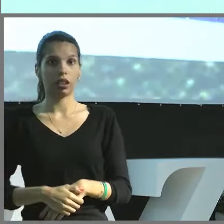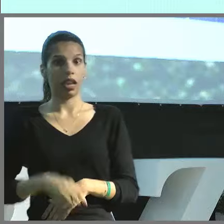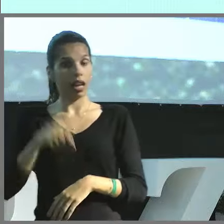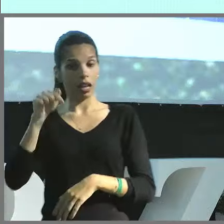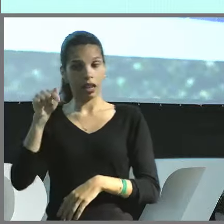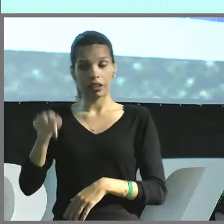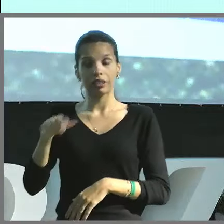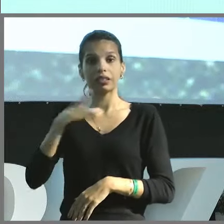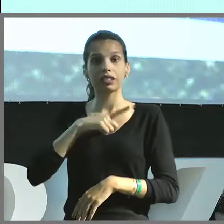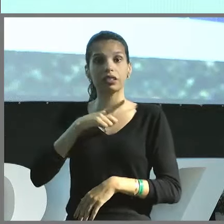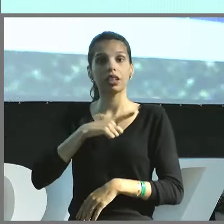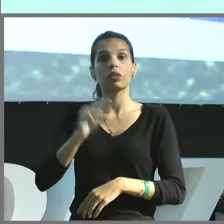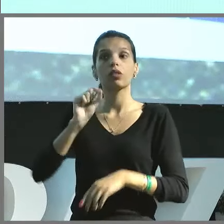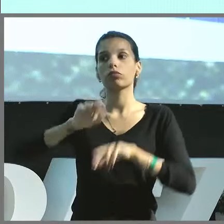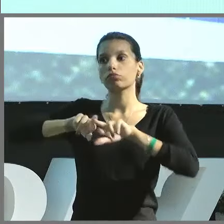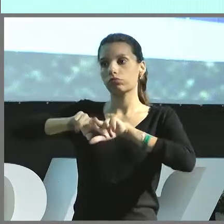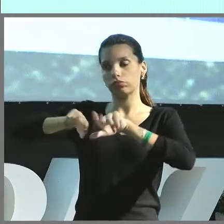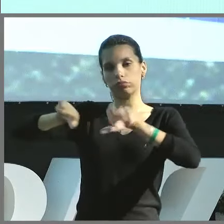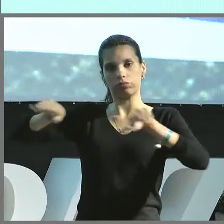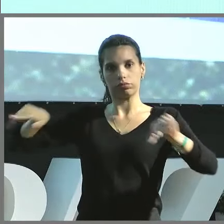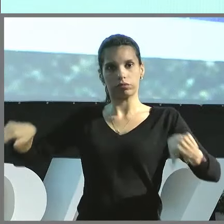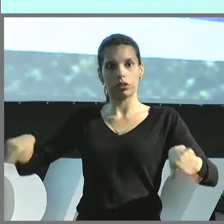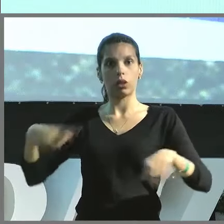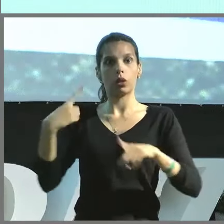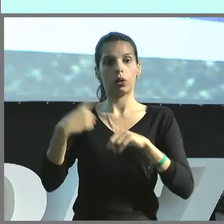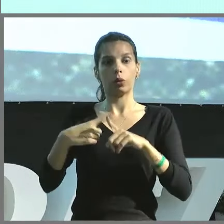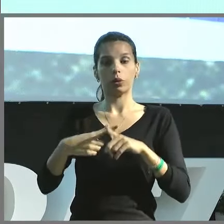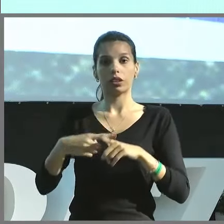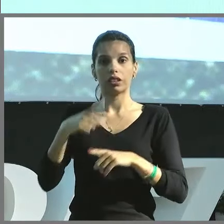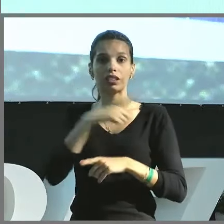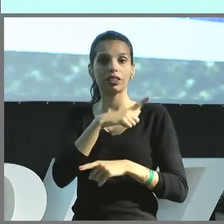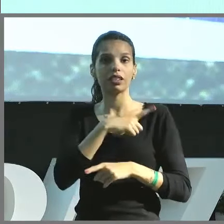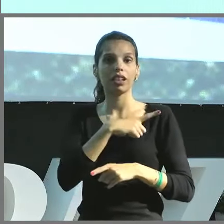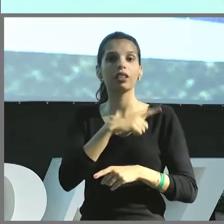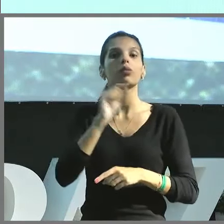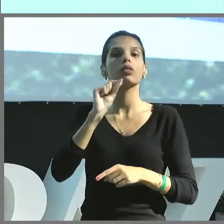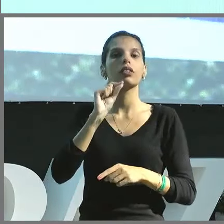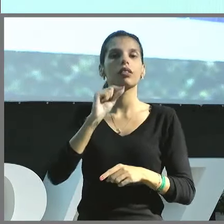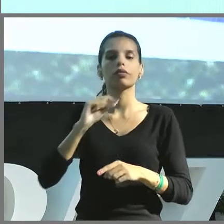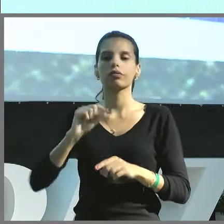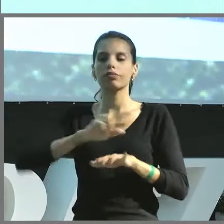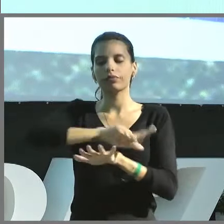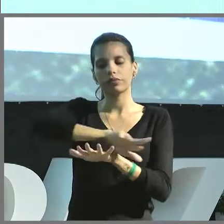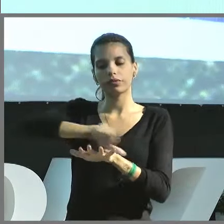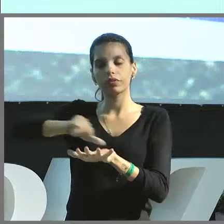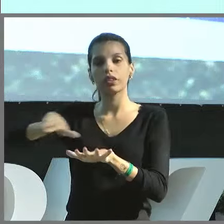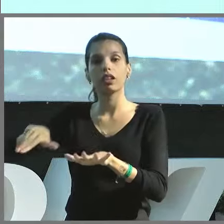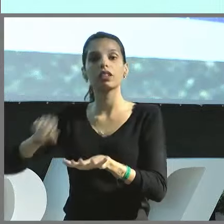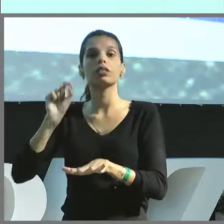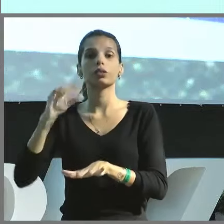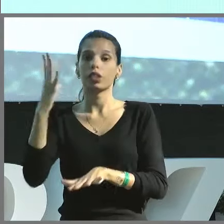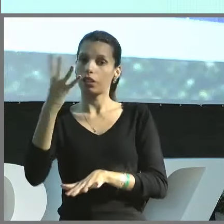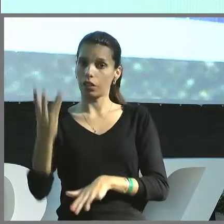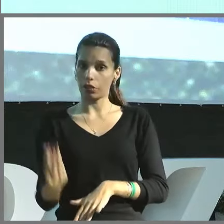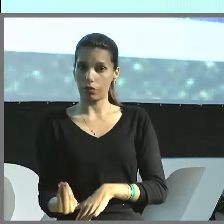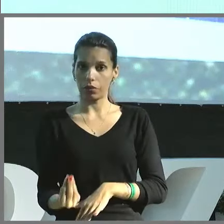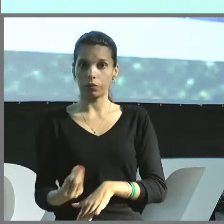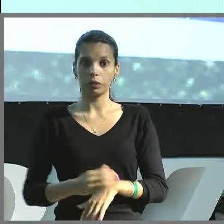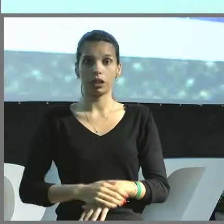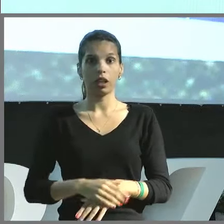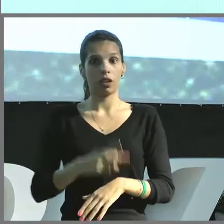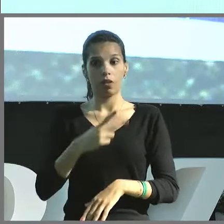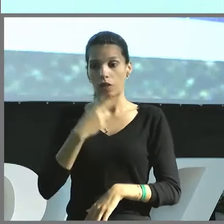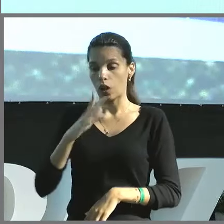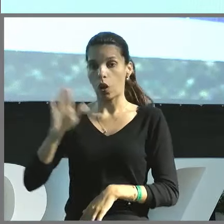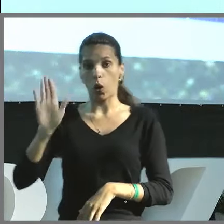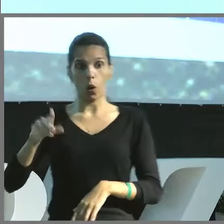O mistério que nos entrecruza as vidas. E viu o que ele mais ele disse? Oi,